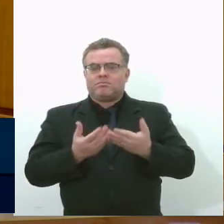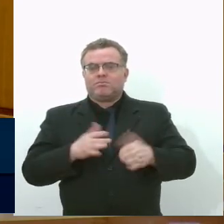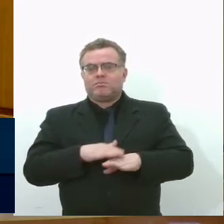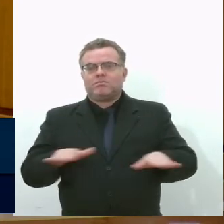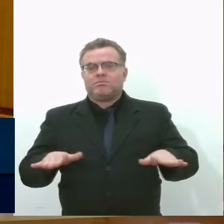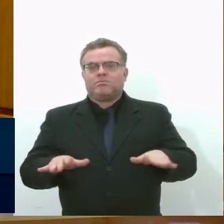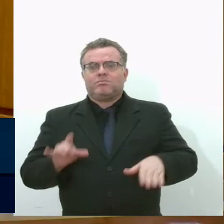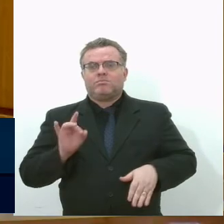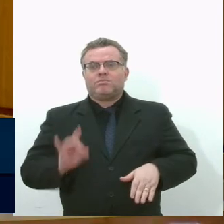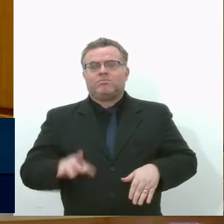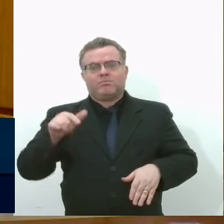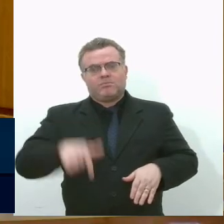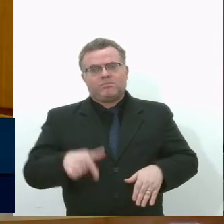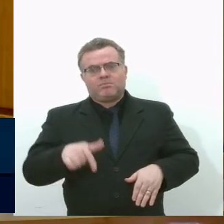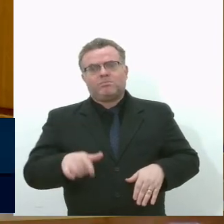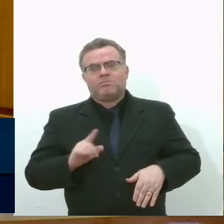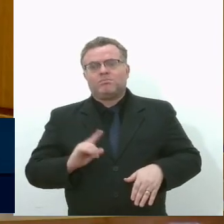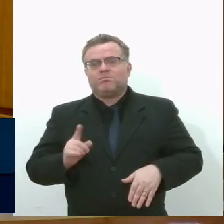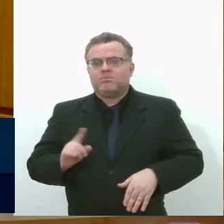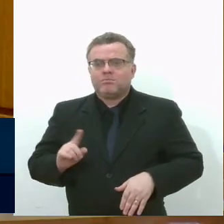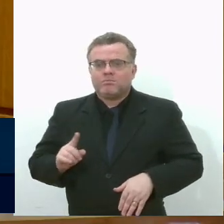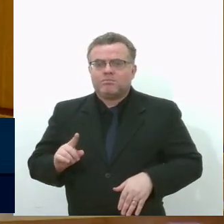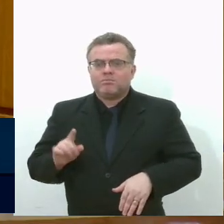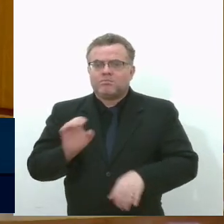não. Para o Estado,